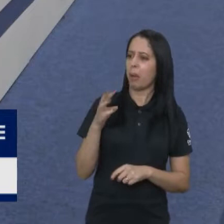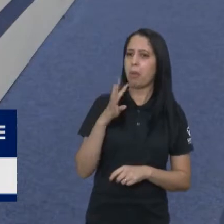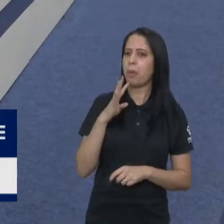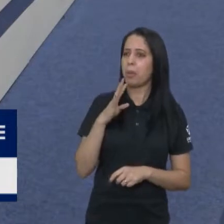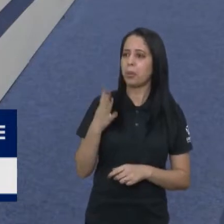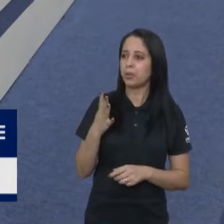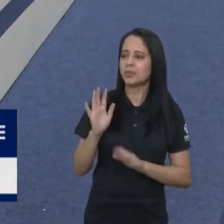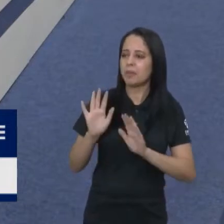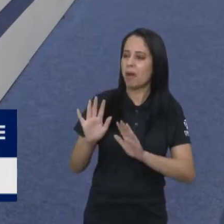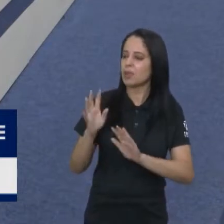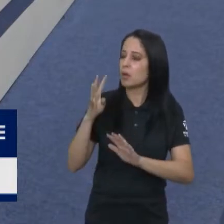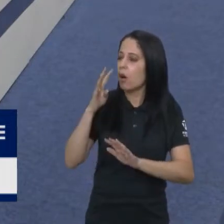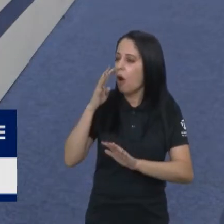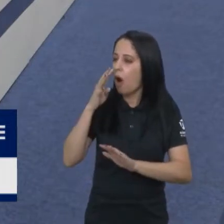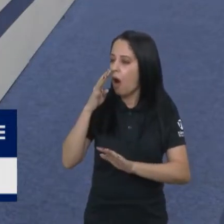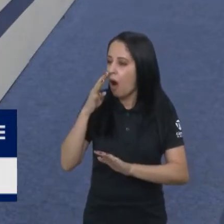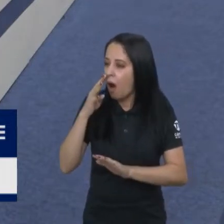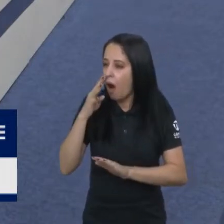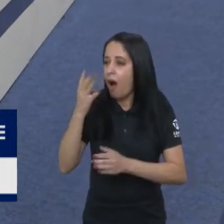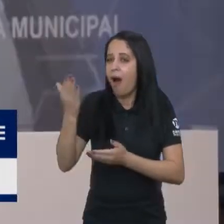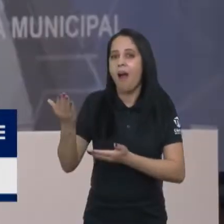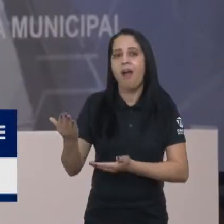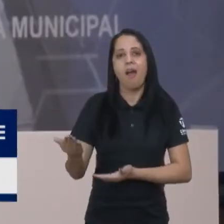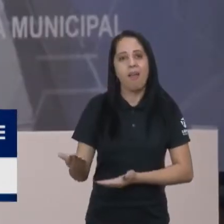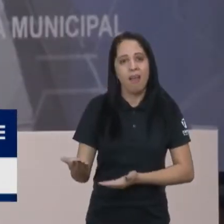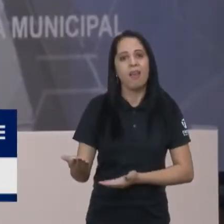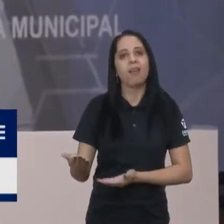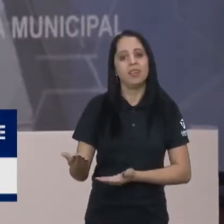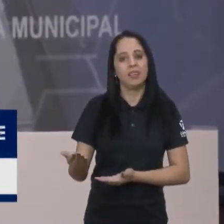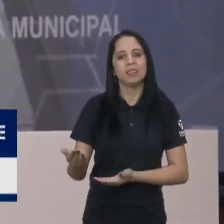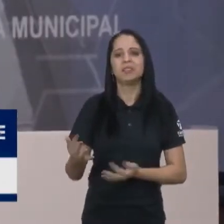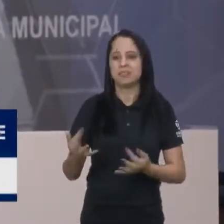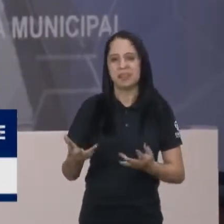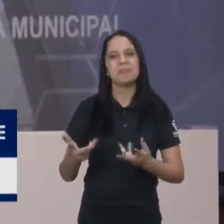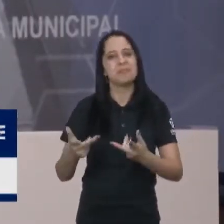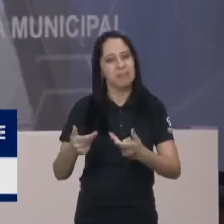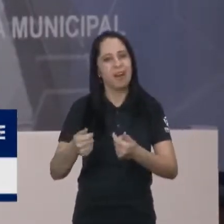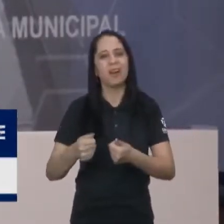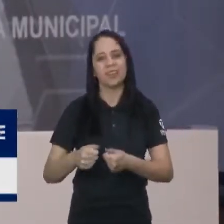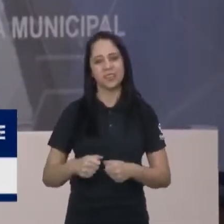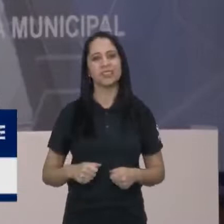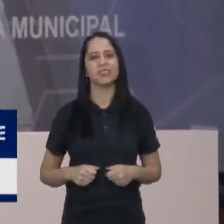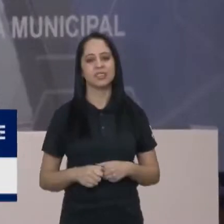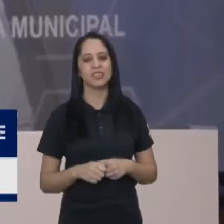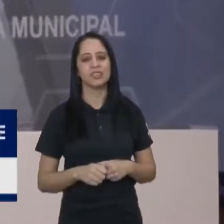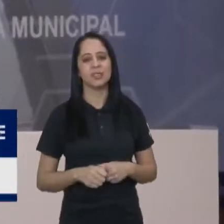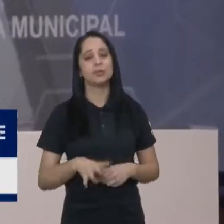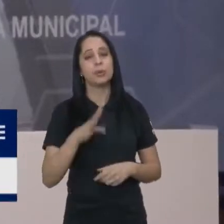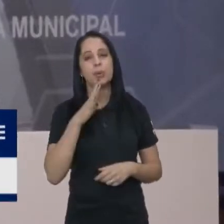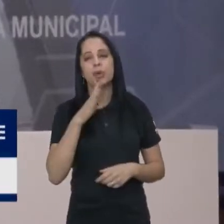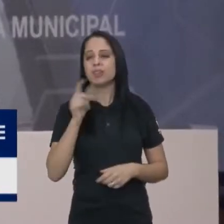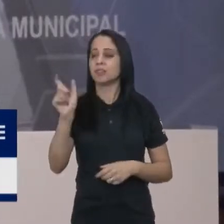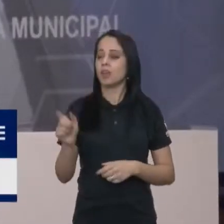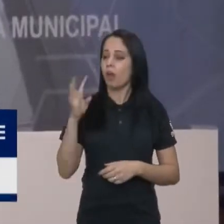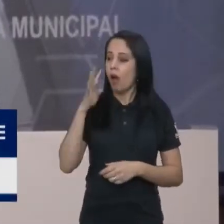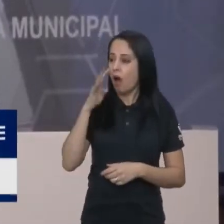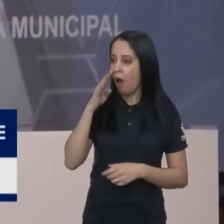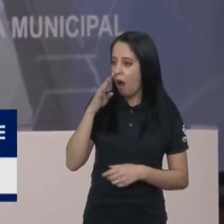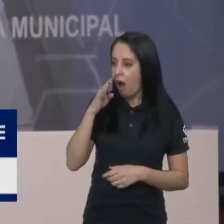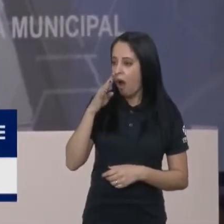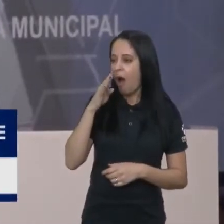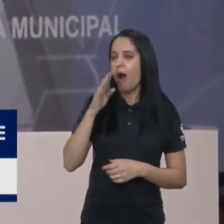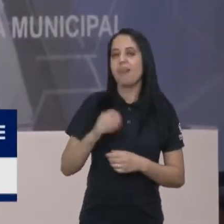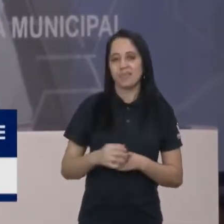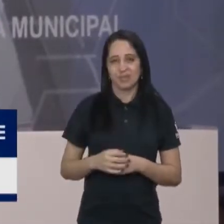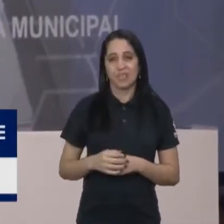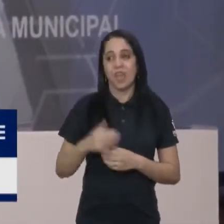eu tenho uma admiração tão grande por ele. E que bacana quando a gente tem pessoas, é recíproca, né? Quando tem